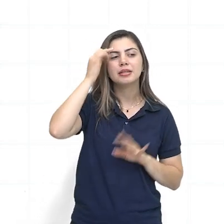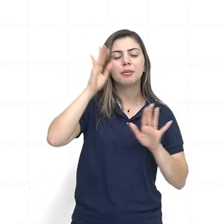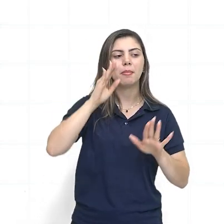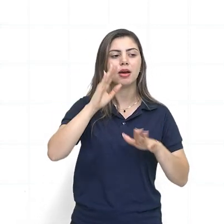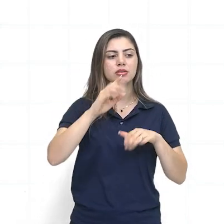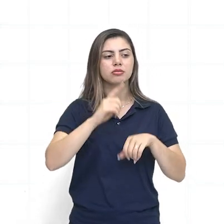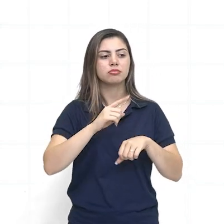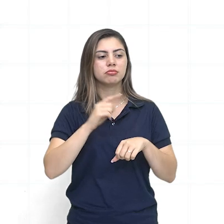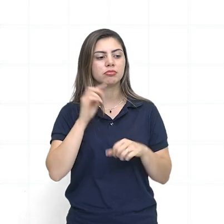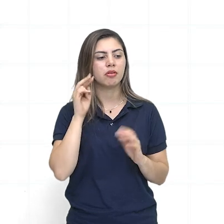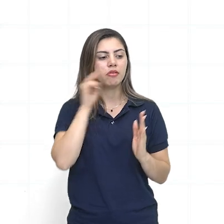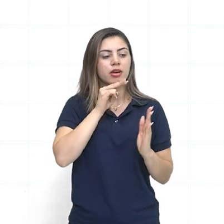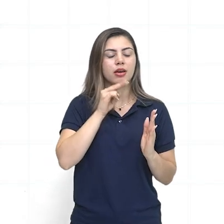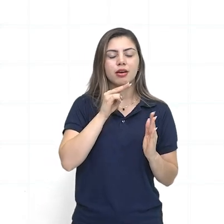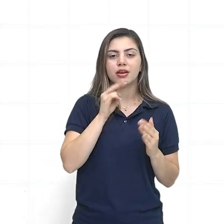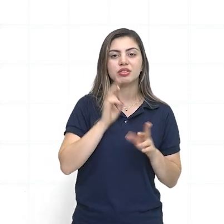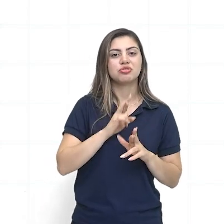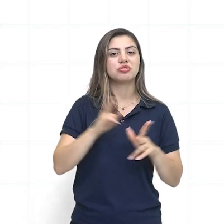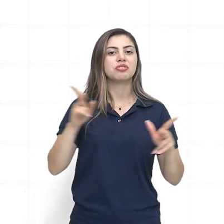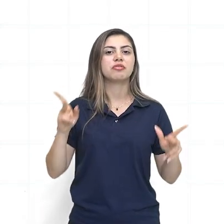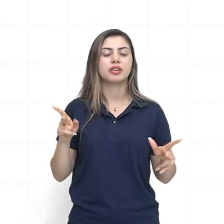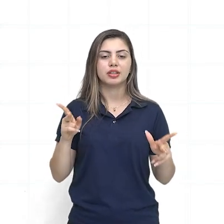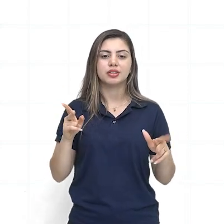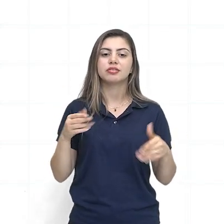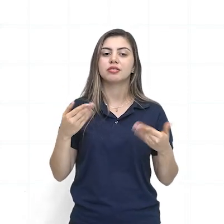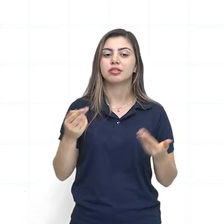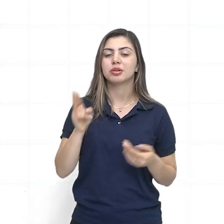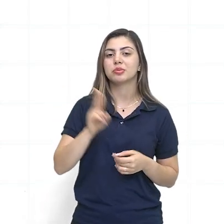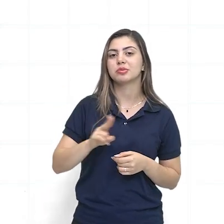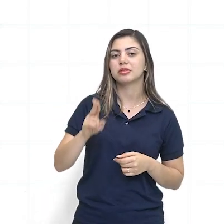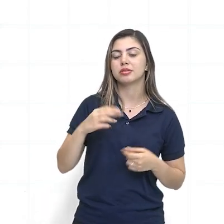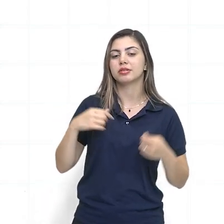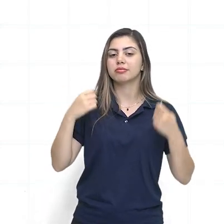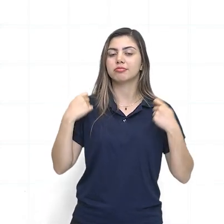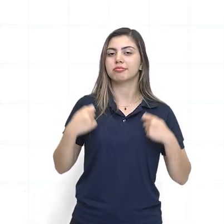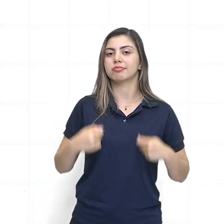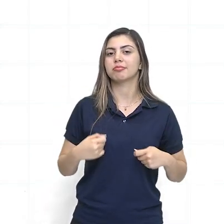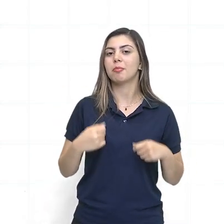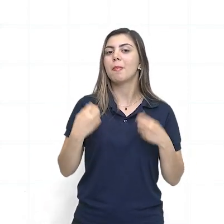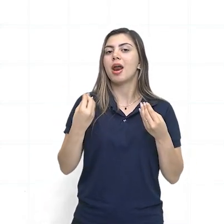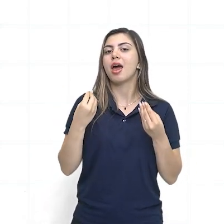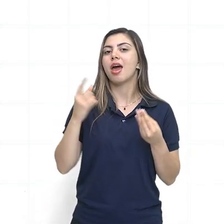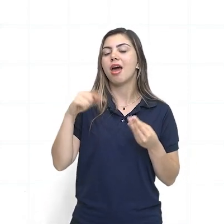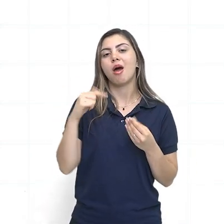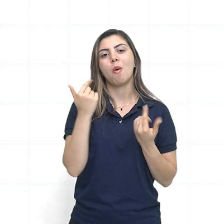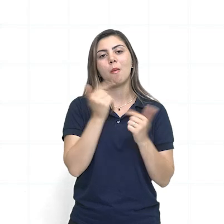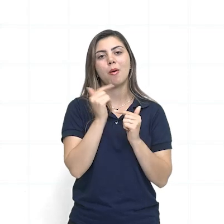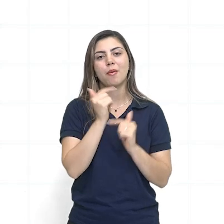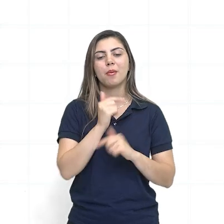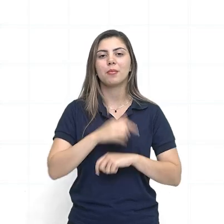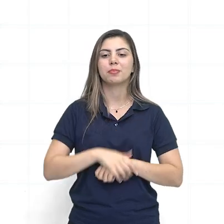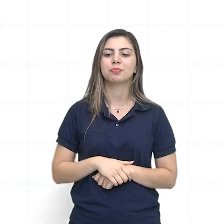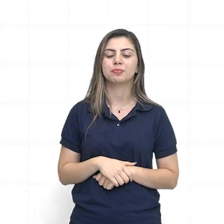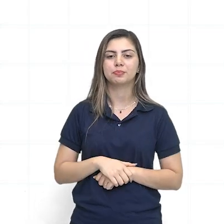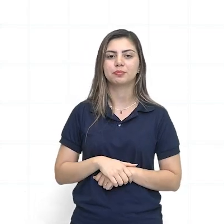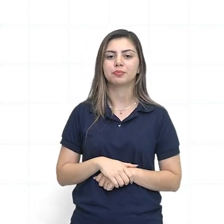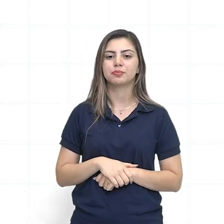e engraçada, utilizando a camiseta como um veículo para gerar o humor.